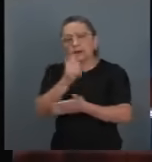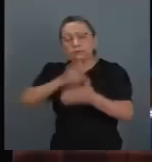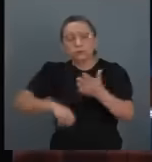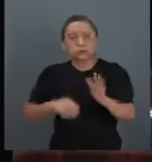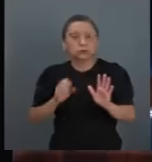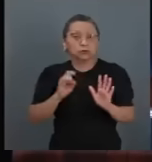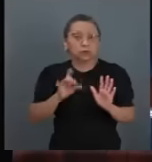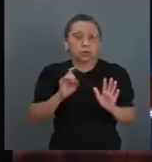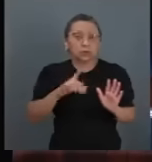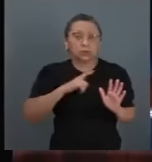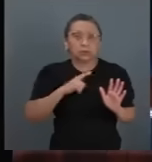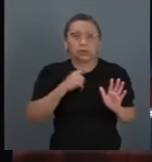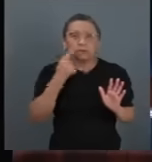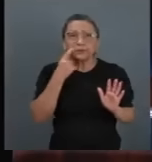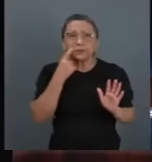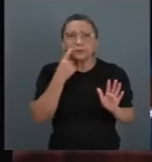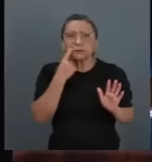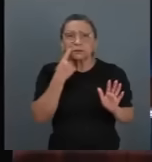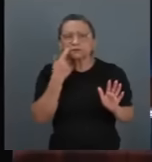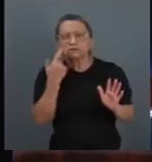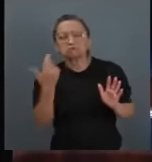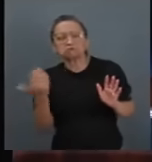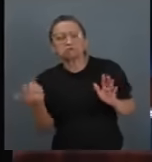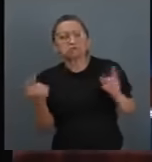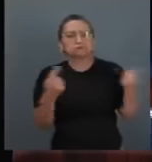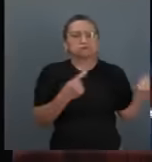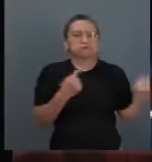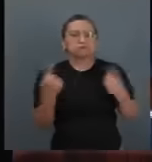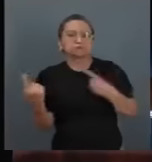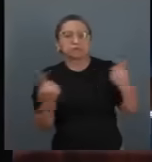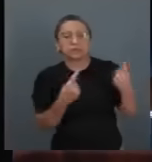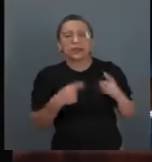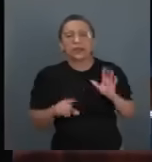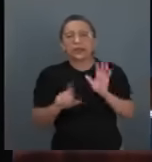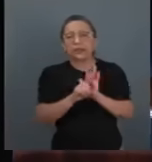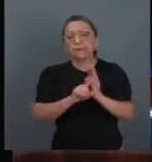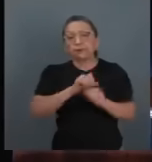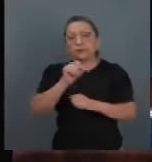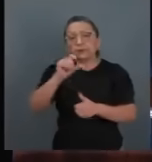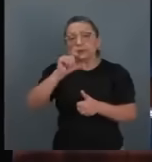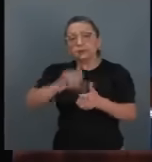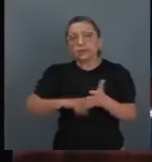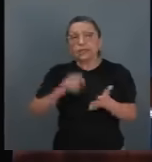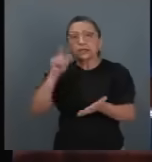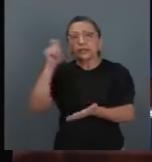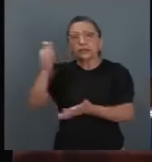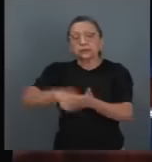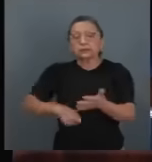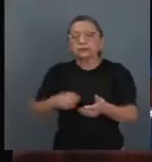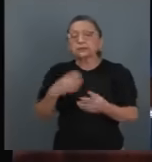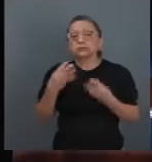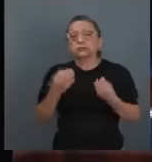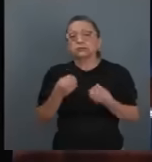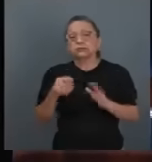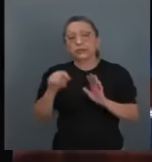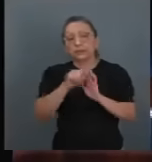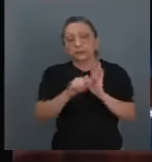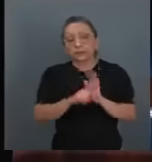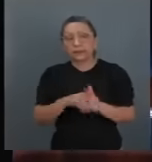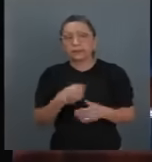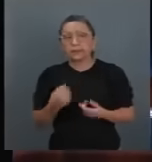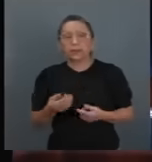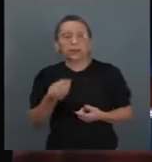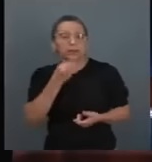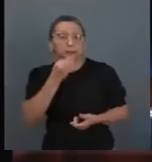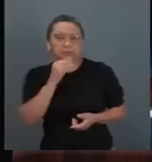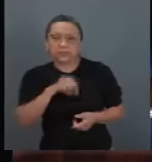teve entre um momento e outro, em a reforma tributária e a regulamentação, cerca de 1.000 emendas. Por que não poderíamos